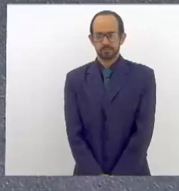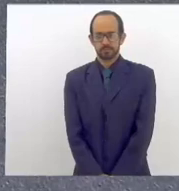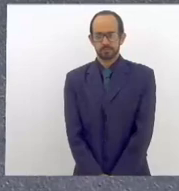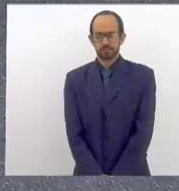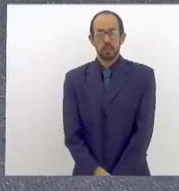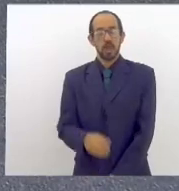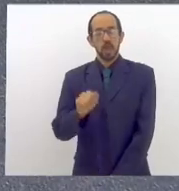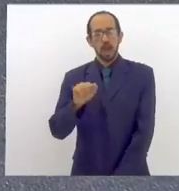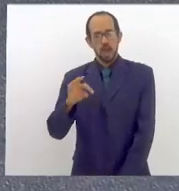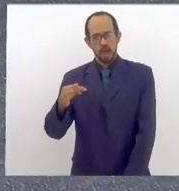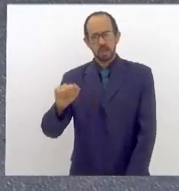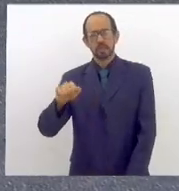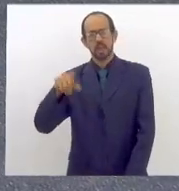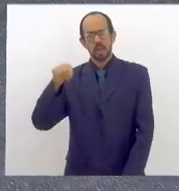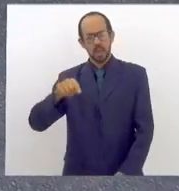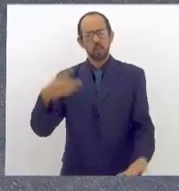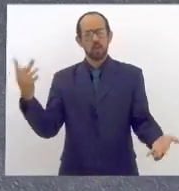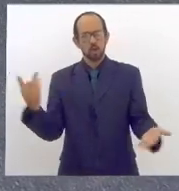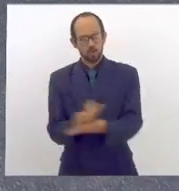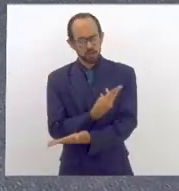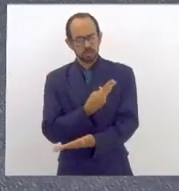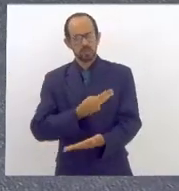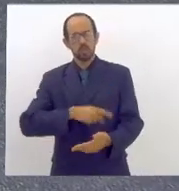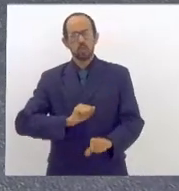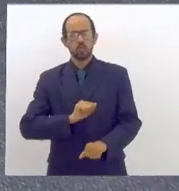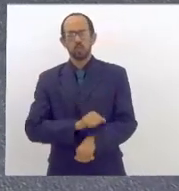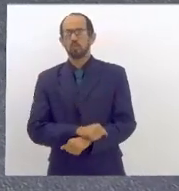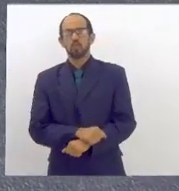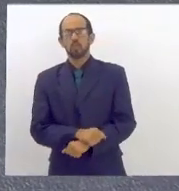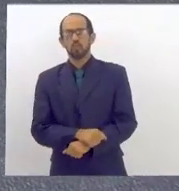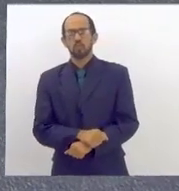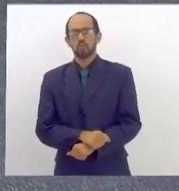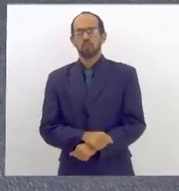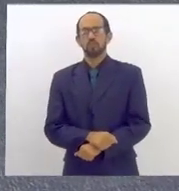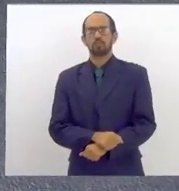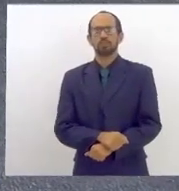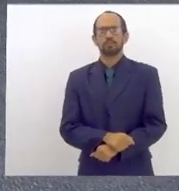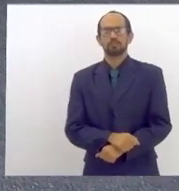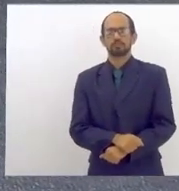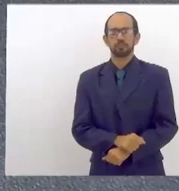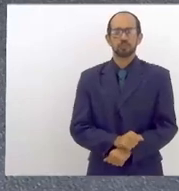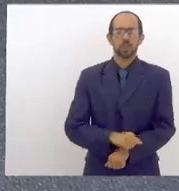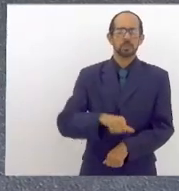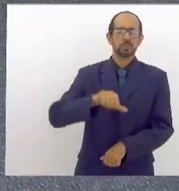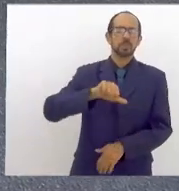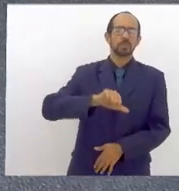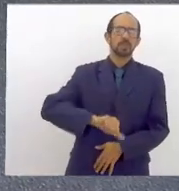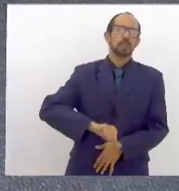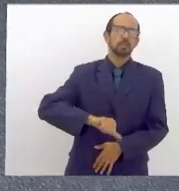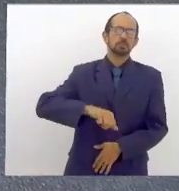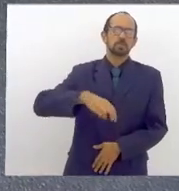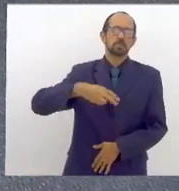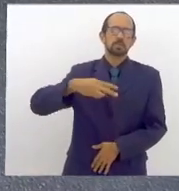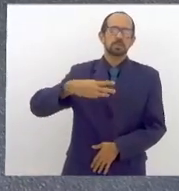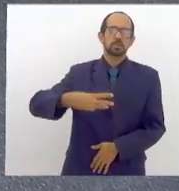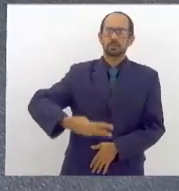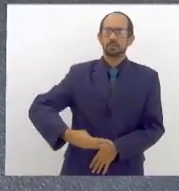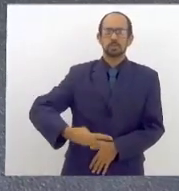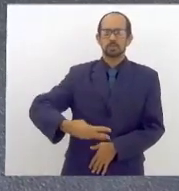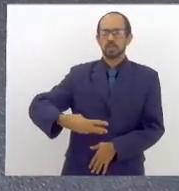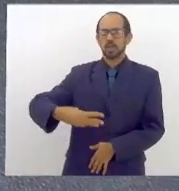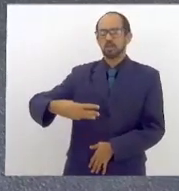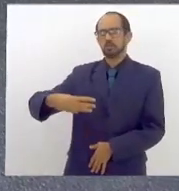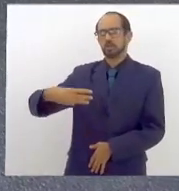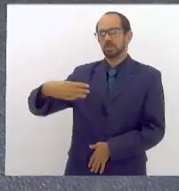a ata reflete com exatidão ocorrido na centésima trigésima